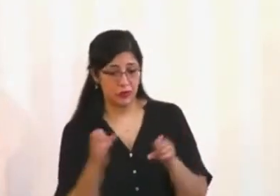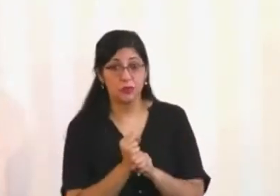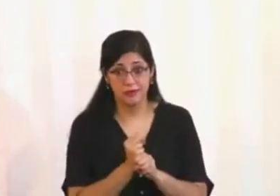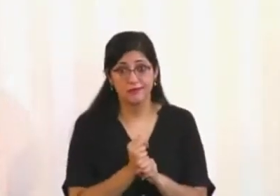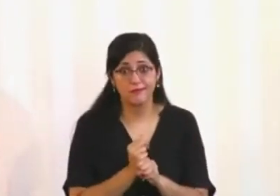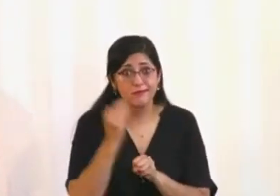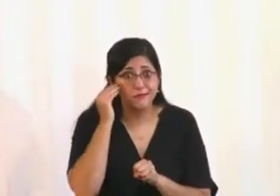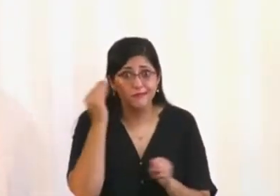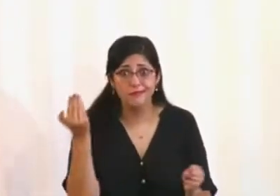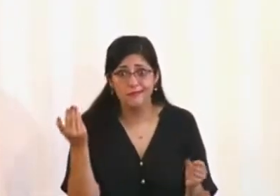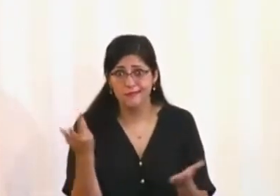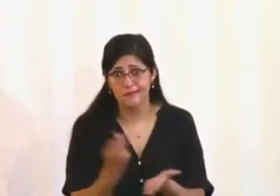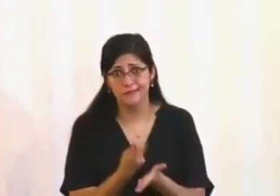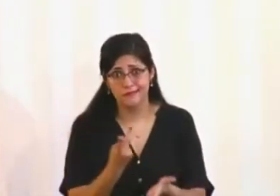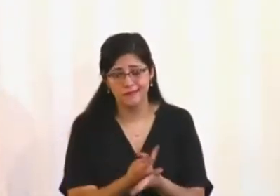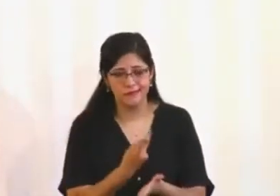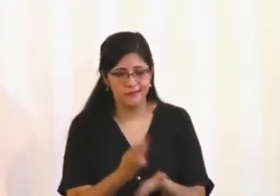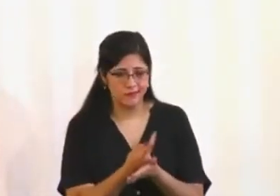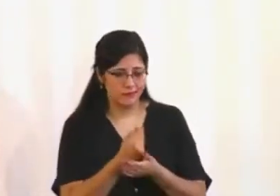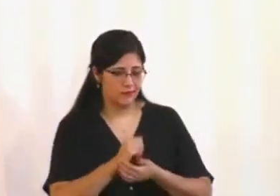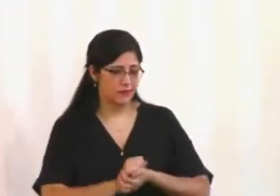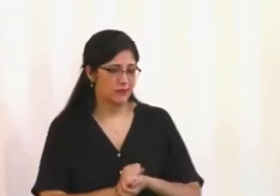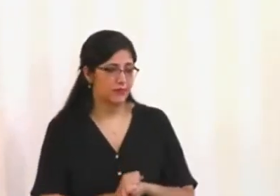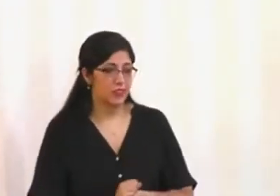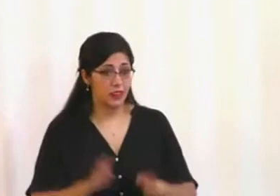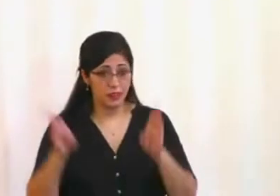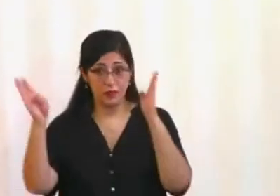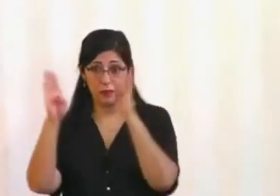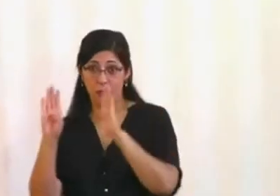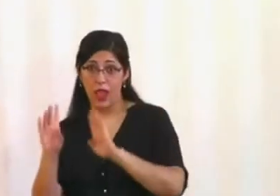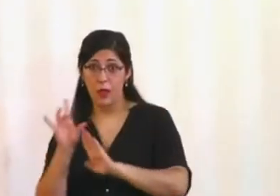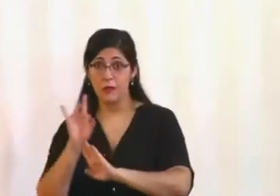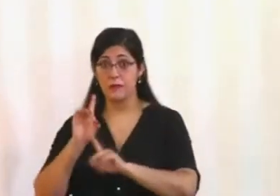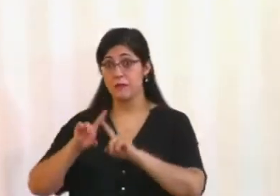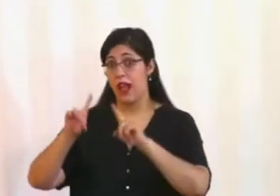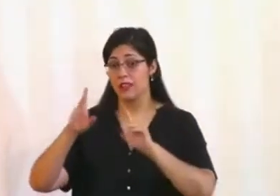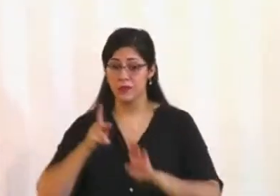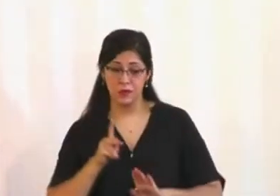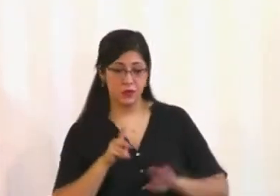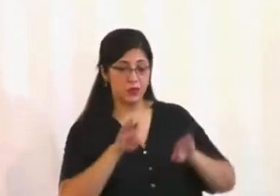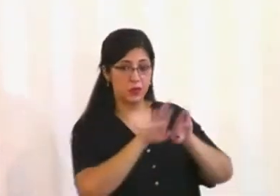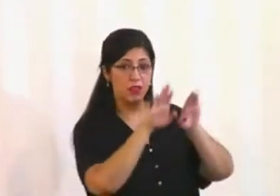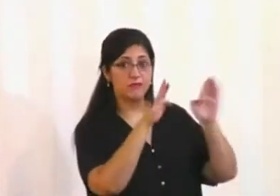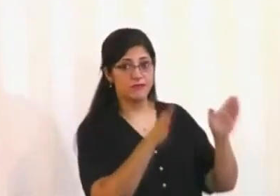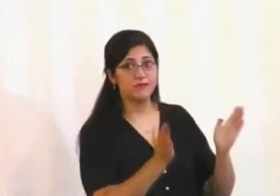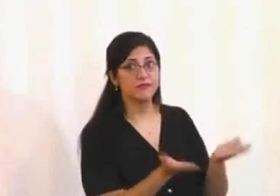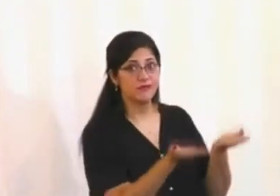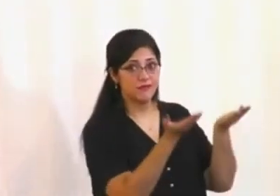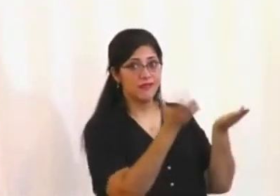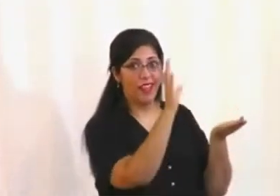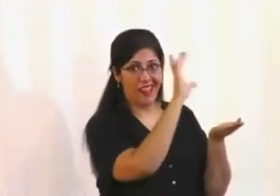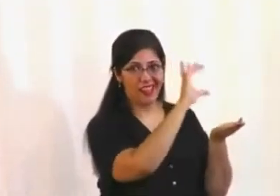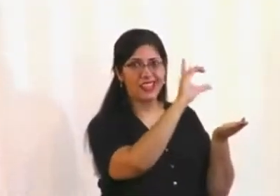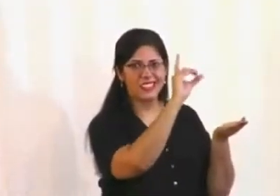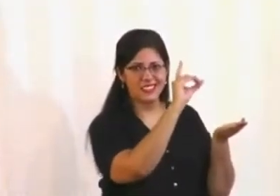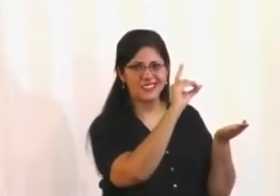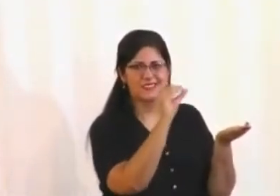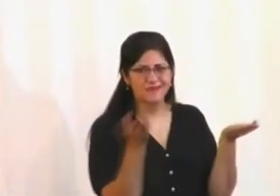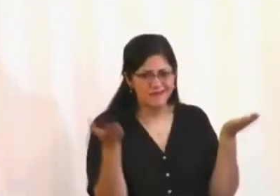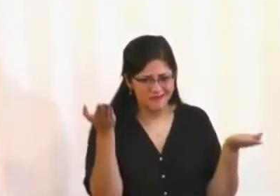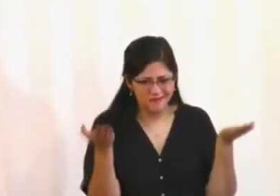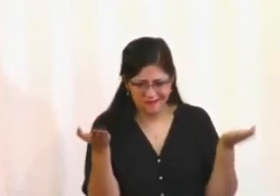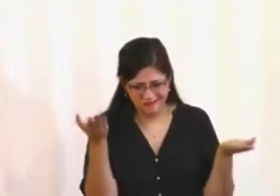fazendo sacrifícios a Yahvé, mas isso não vai ser agradável aos olhos do Senhor. Tanto é que lá, no confronto do Monte